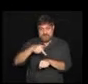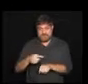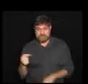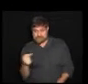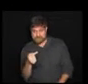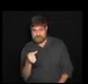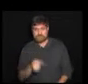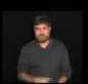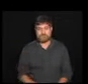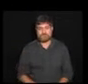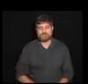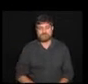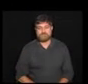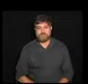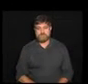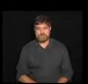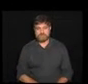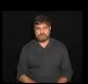passar.